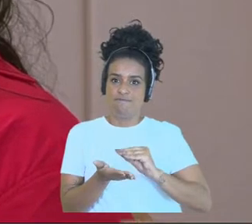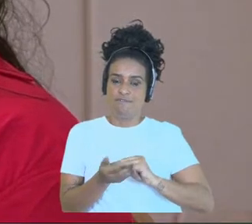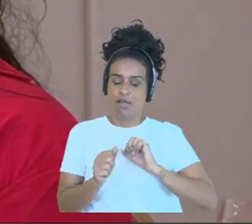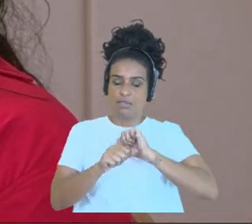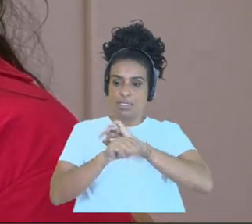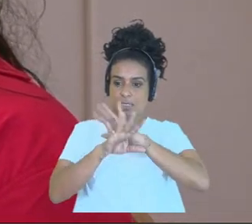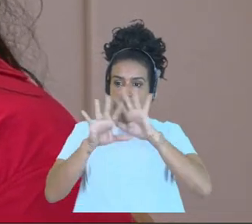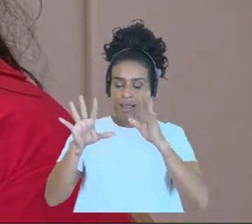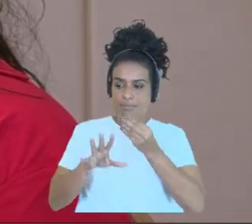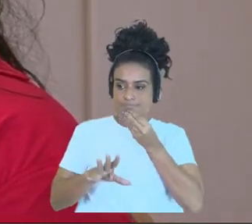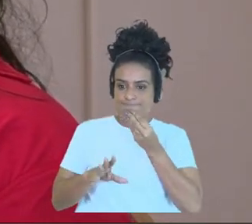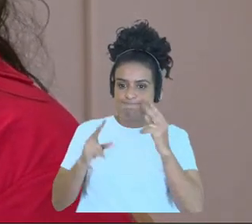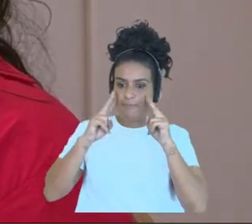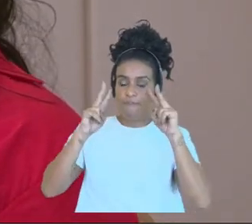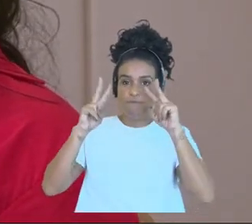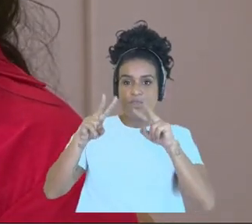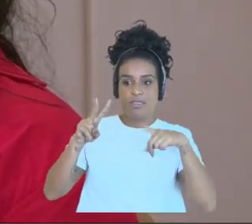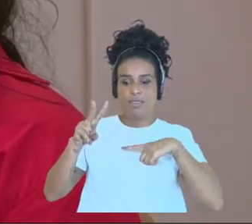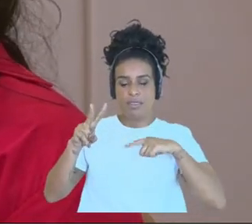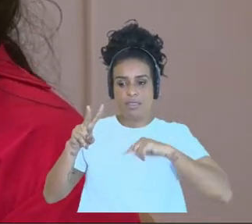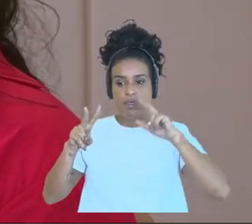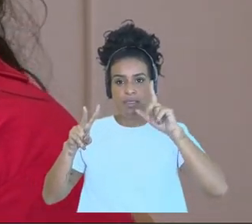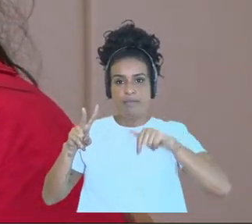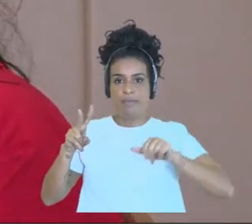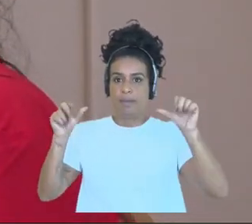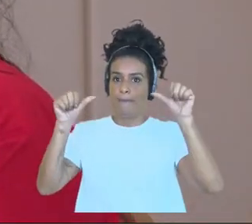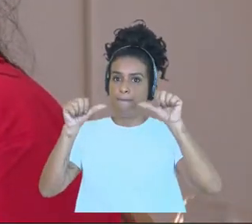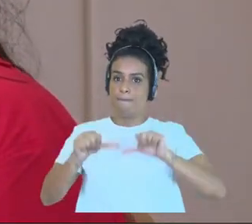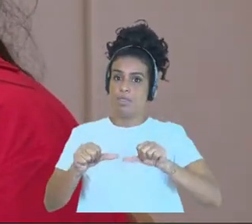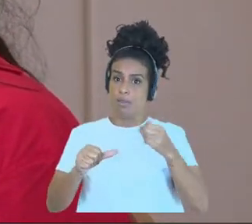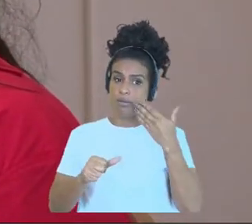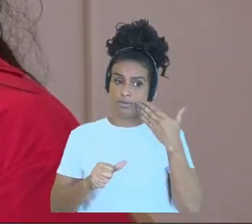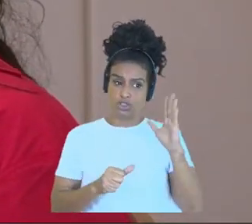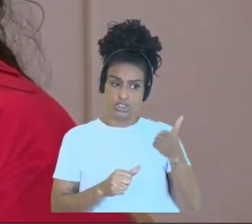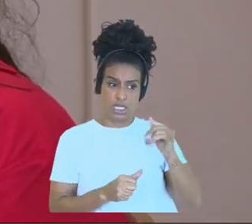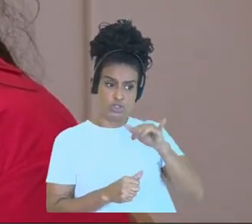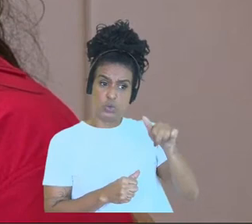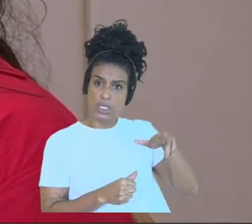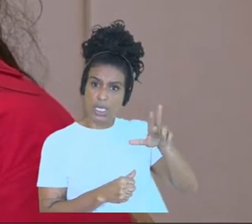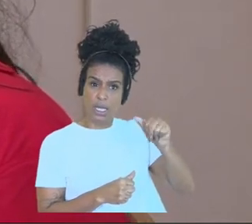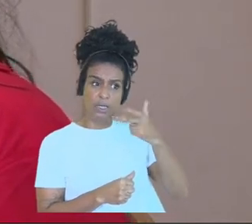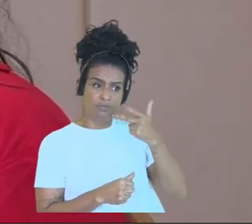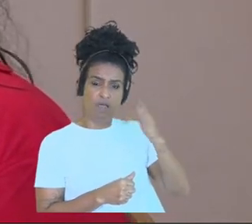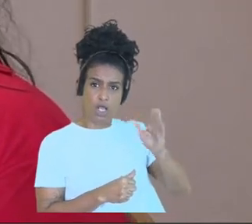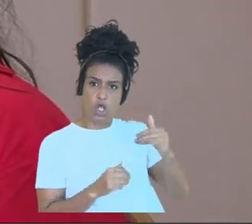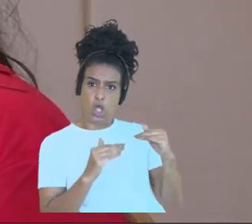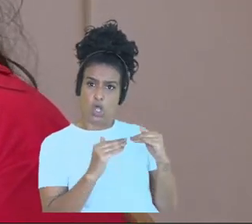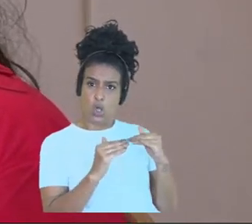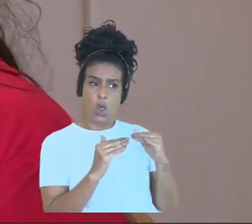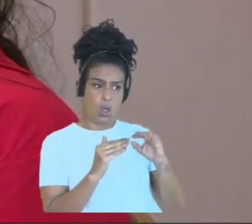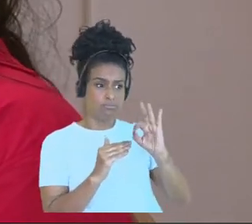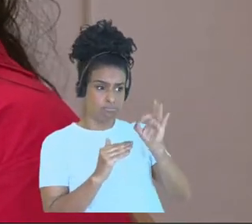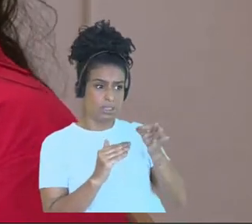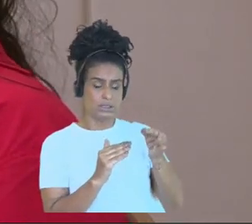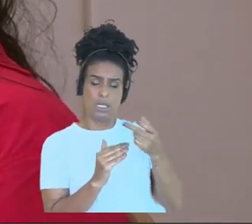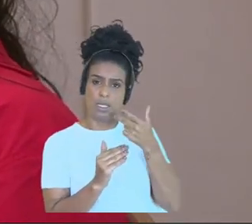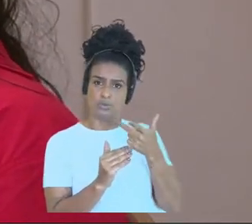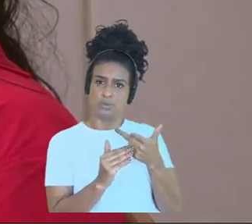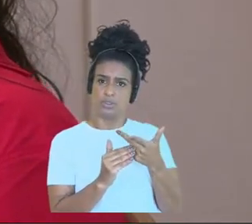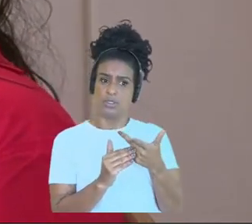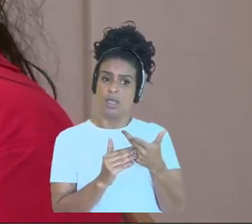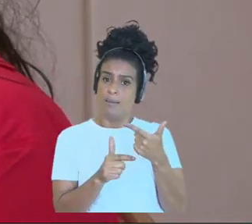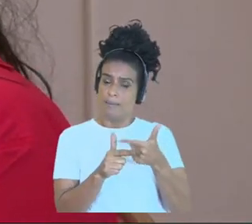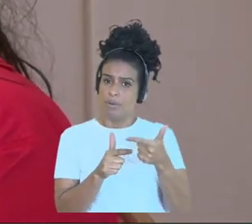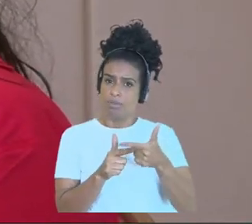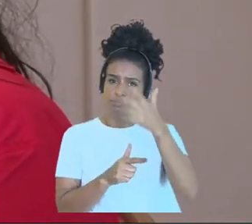que é absolutamente prejudicial, como muito bem colocou a Juliana Damasceno agora há pouco. Eu não poderia colocar melhor. Então, acho que a primeira